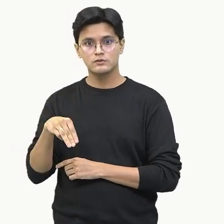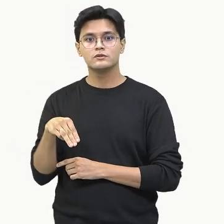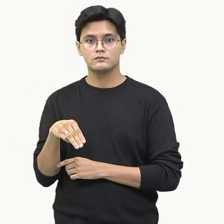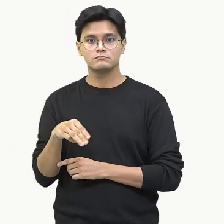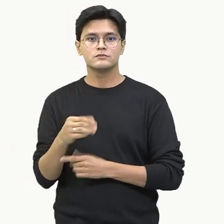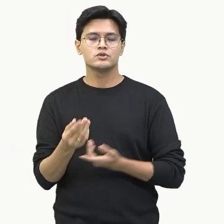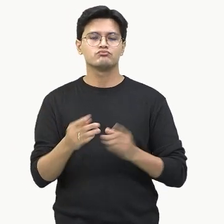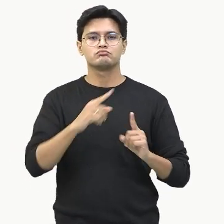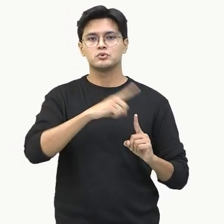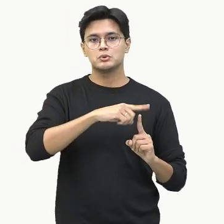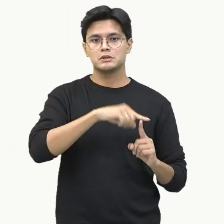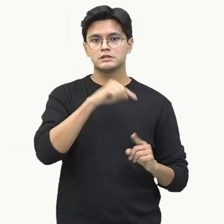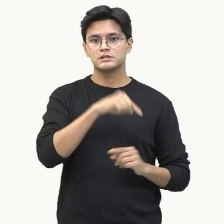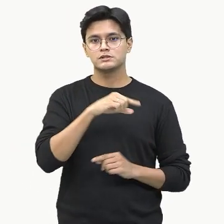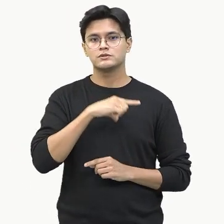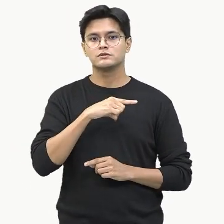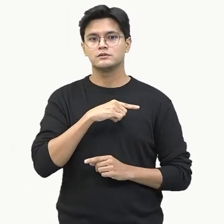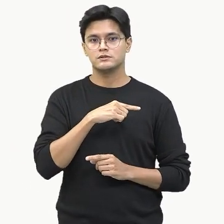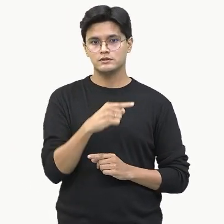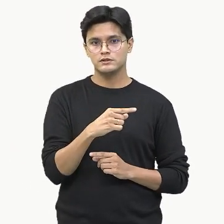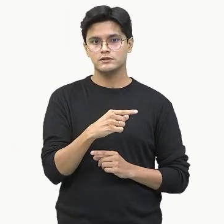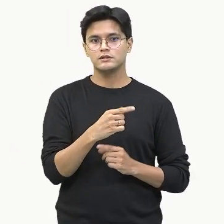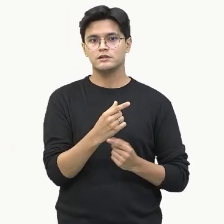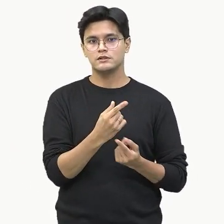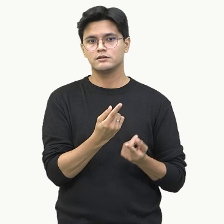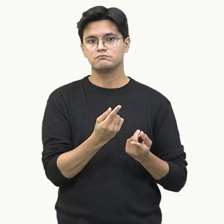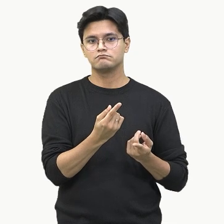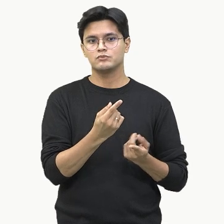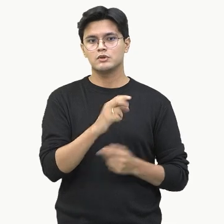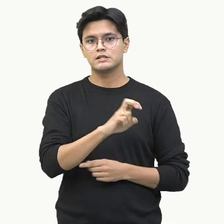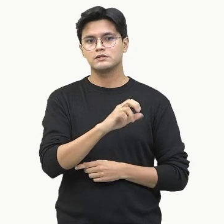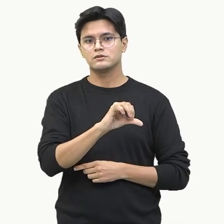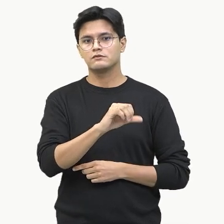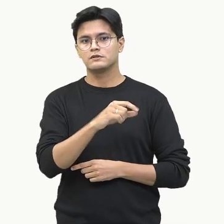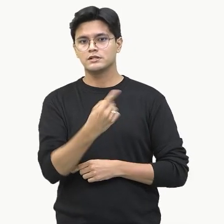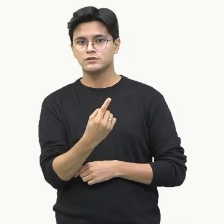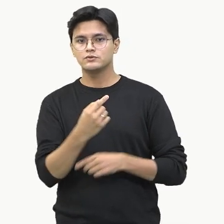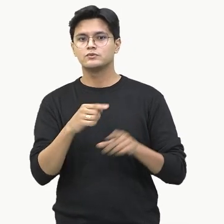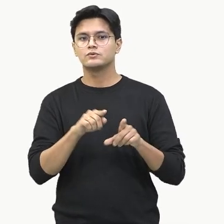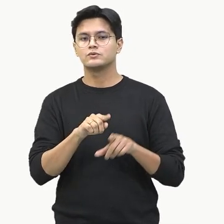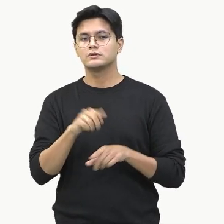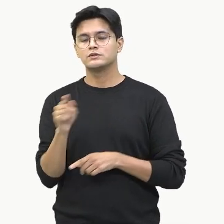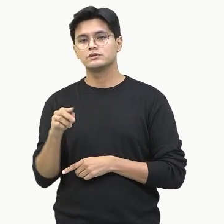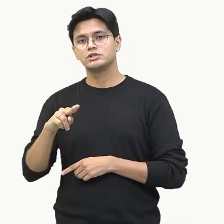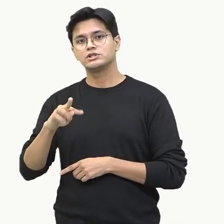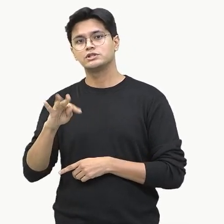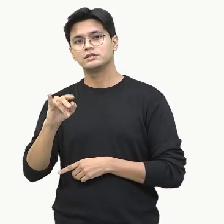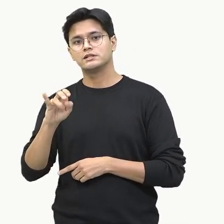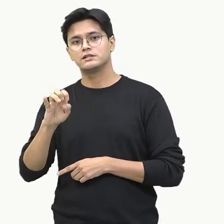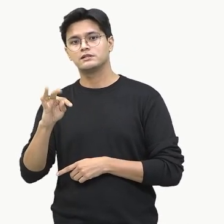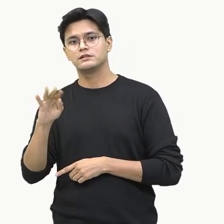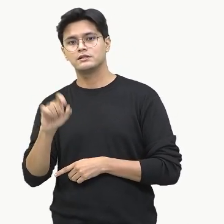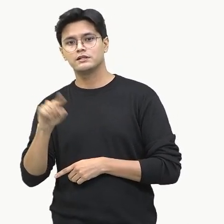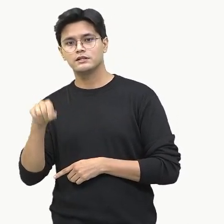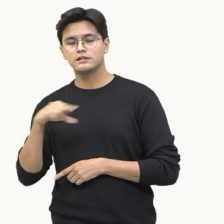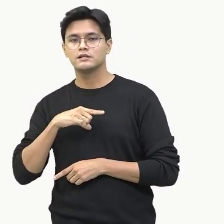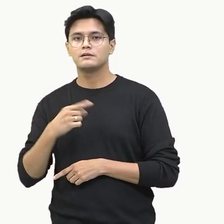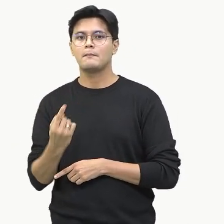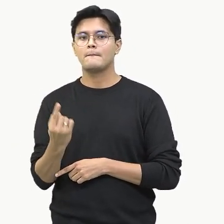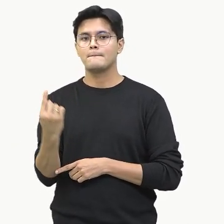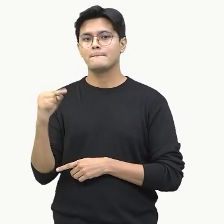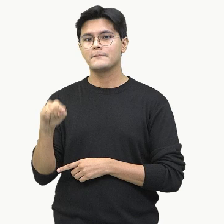Araguai paran Tietê com 13359 km aí nós temos Paraguai